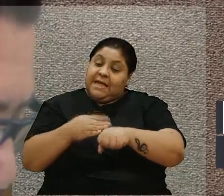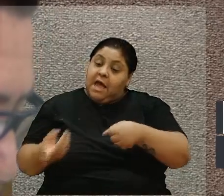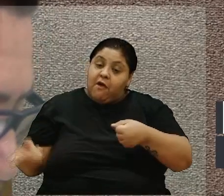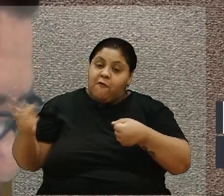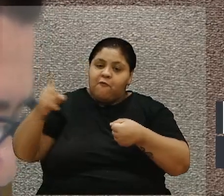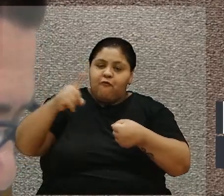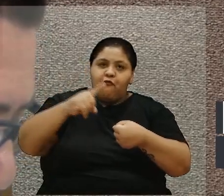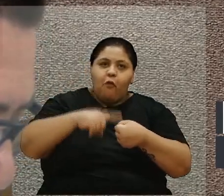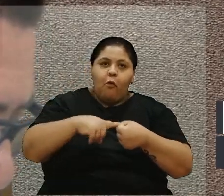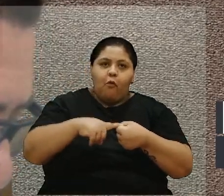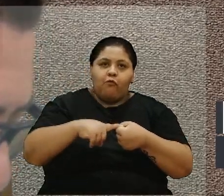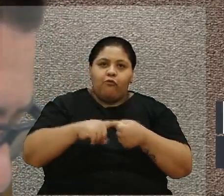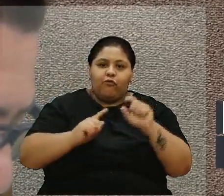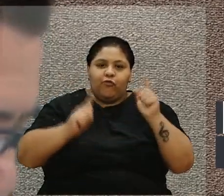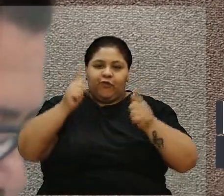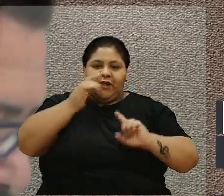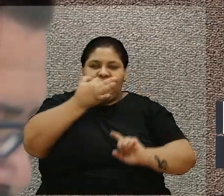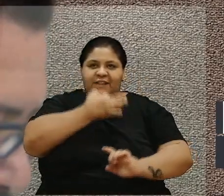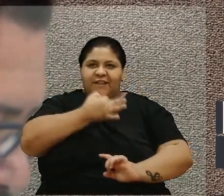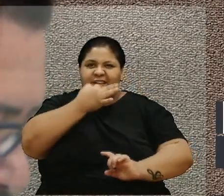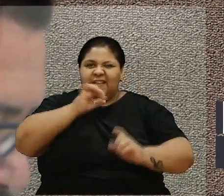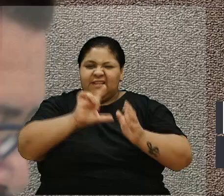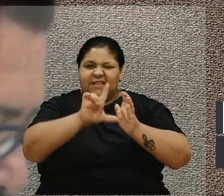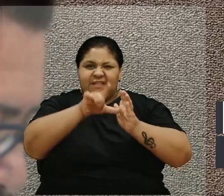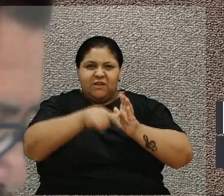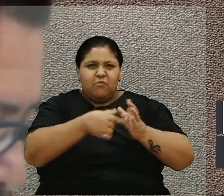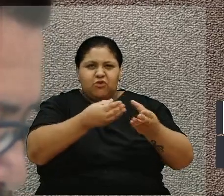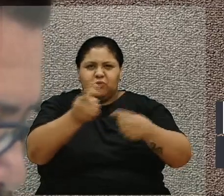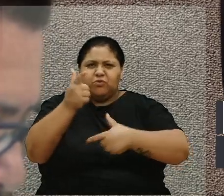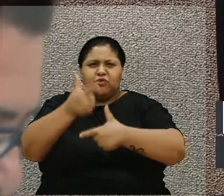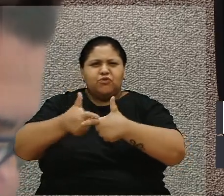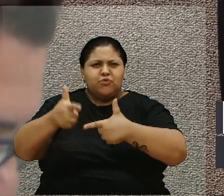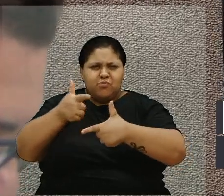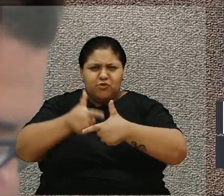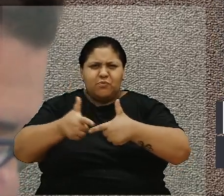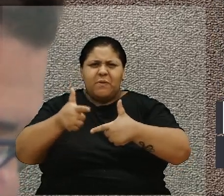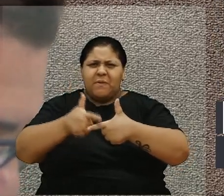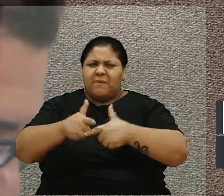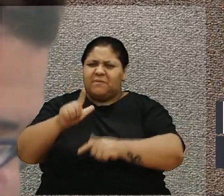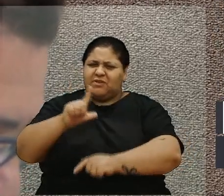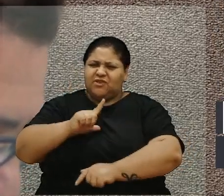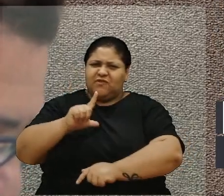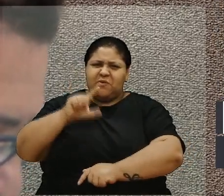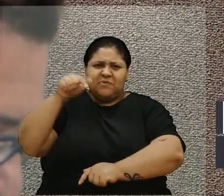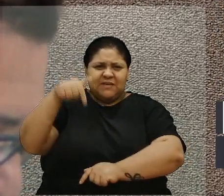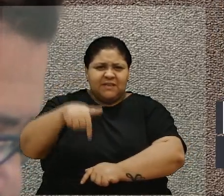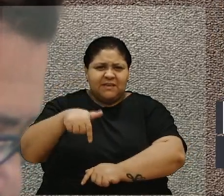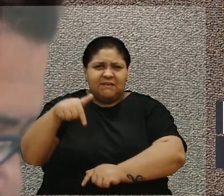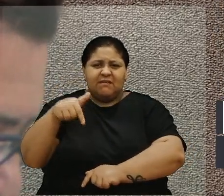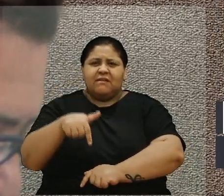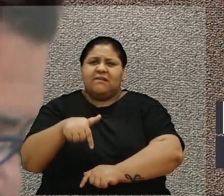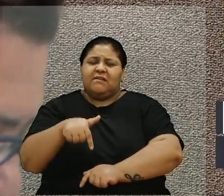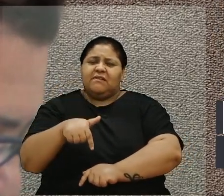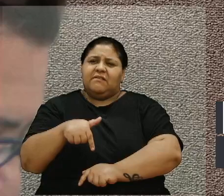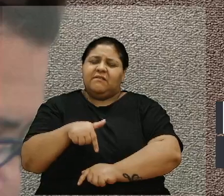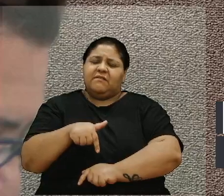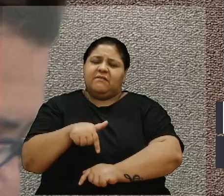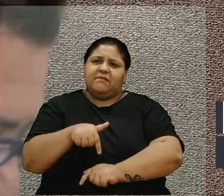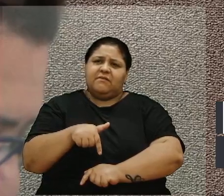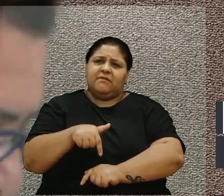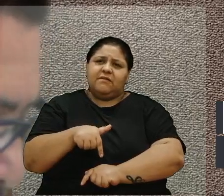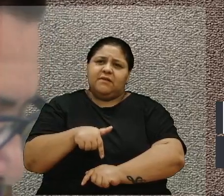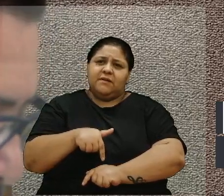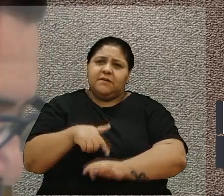retomada do Carnaval em Caxias do Sul, depois de tantos problemas que Vossa Excelência mesmo já referiu aí da tribuna. E uma das coisas que,